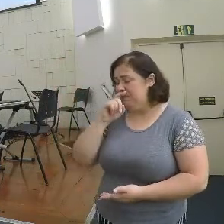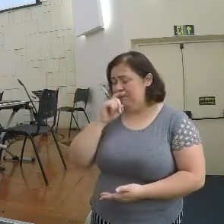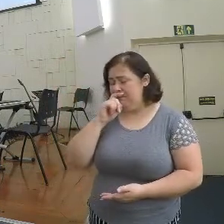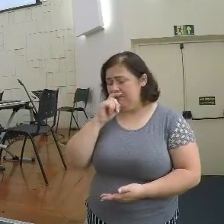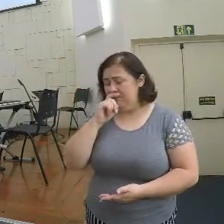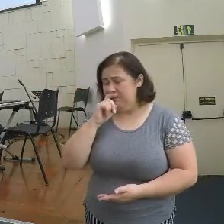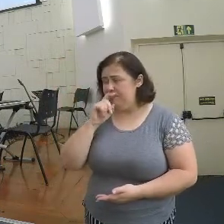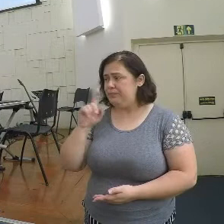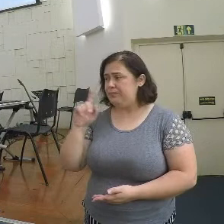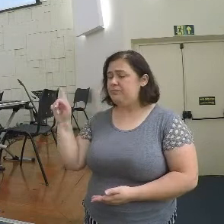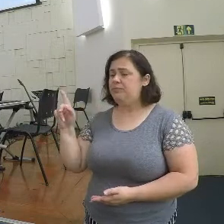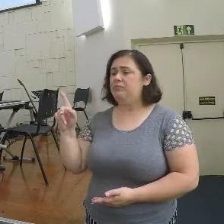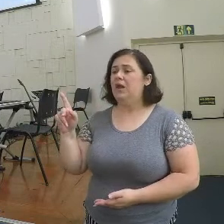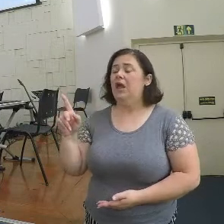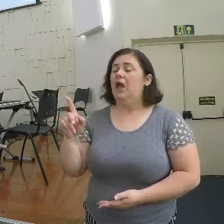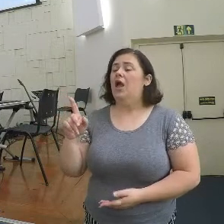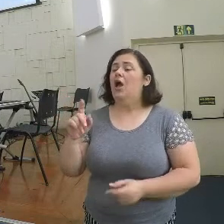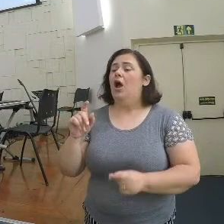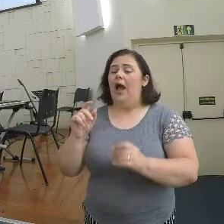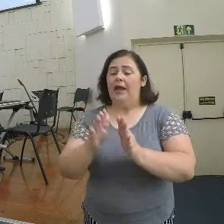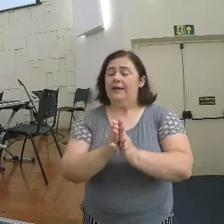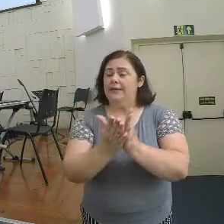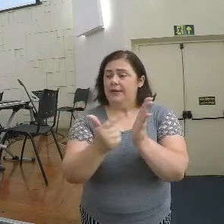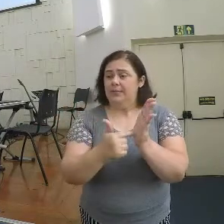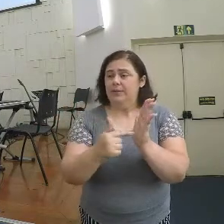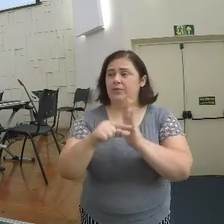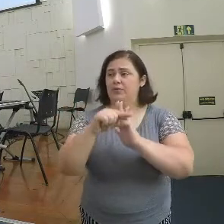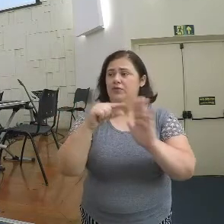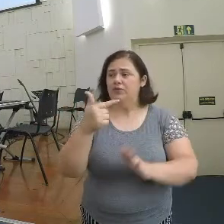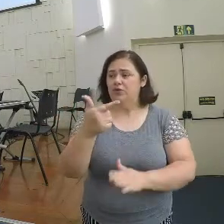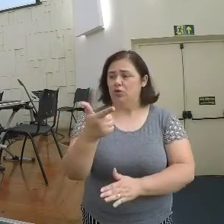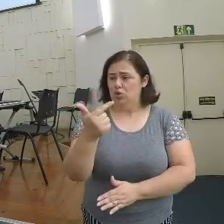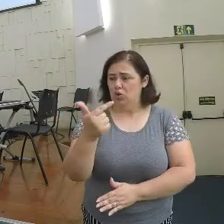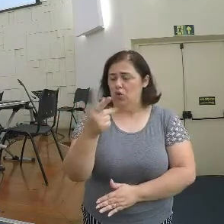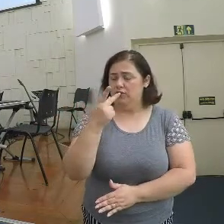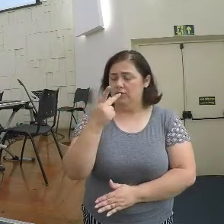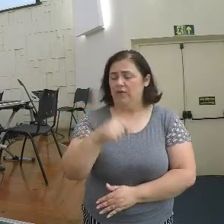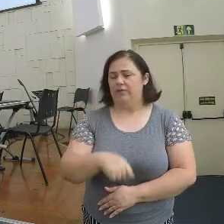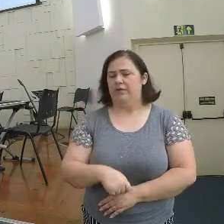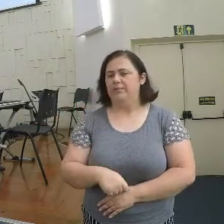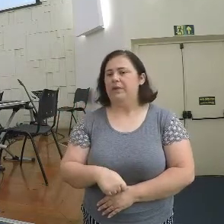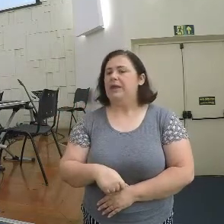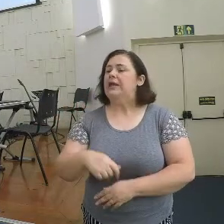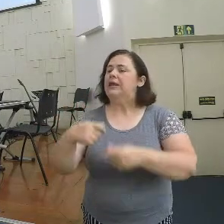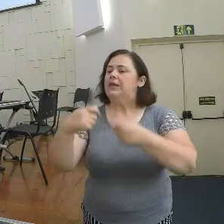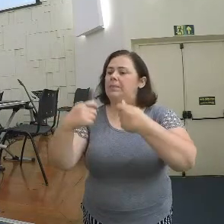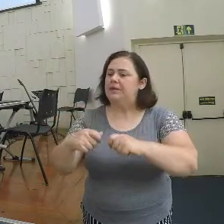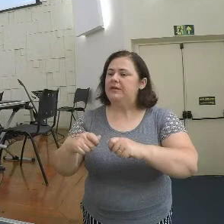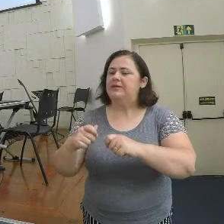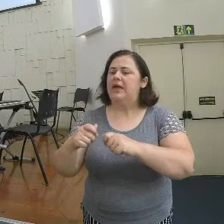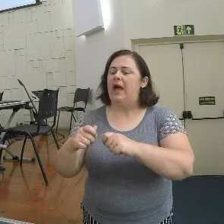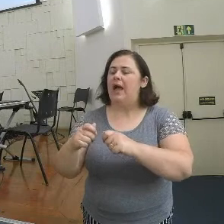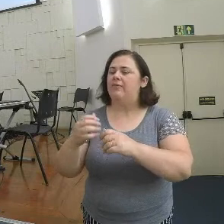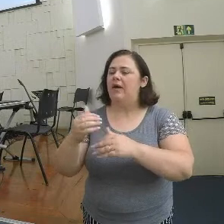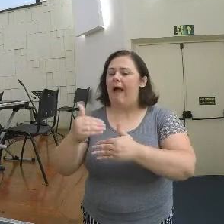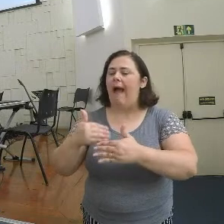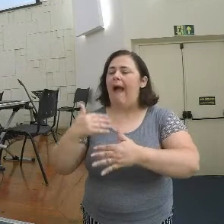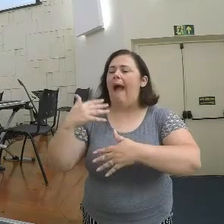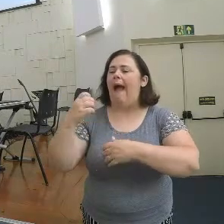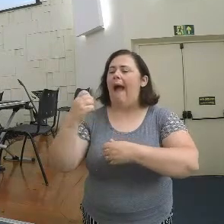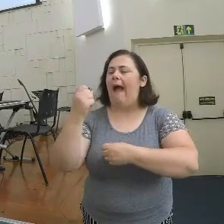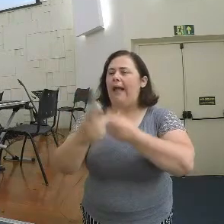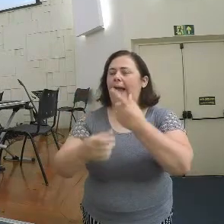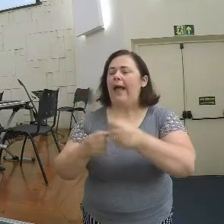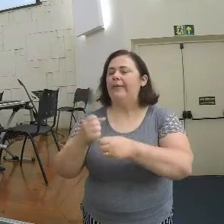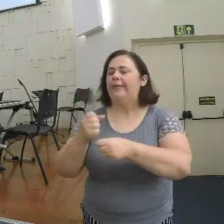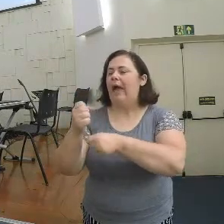para o sustento do levita. Versículo 12 diz isso: do estrangeiro, do órfão e da viúva, para que eles pudessem